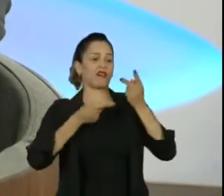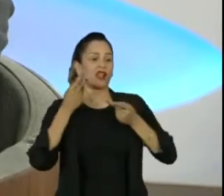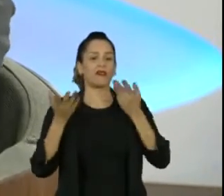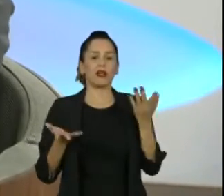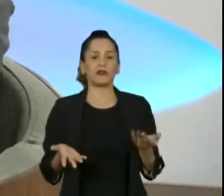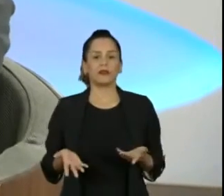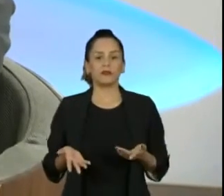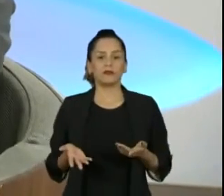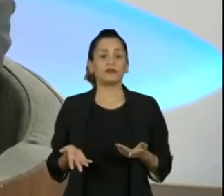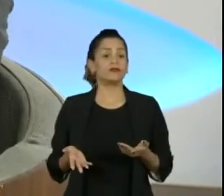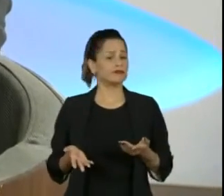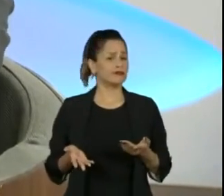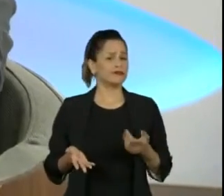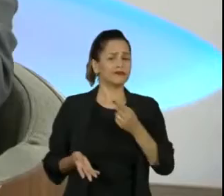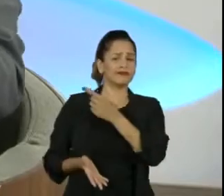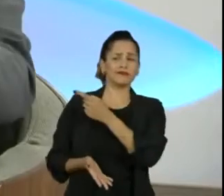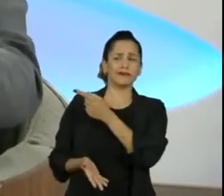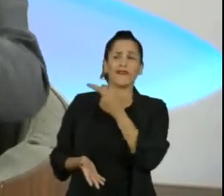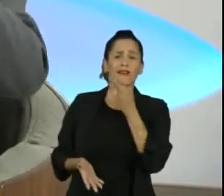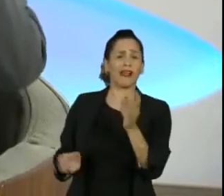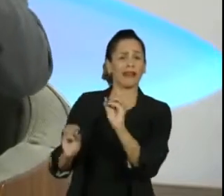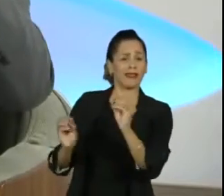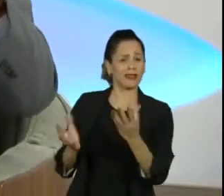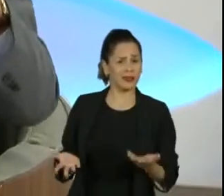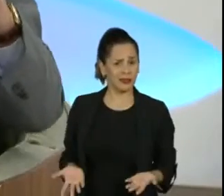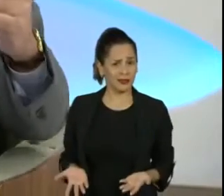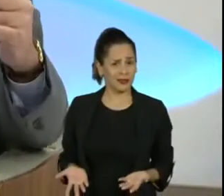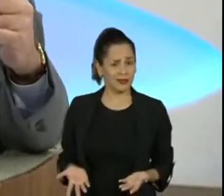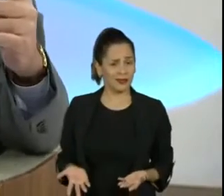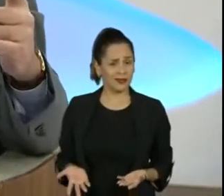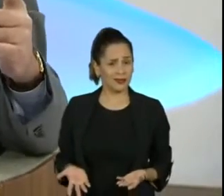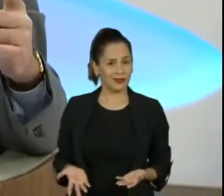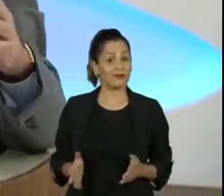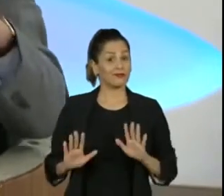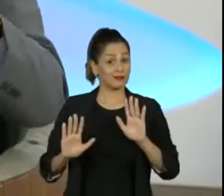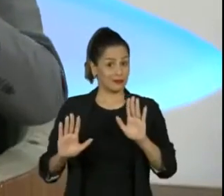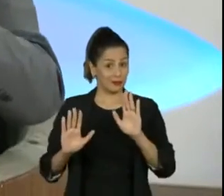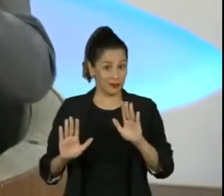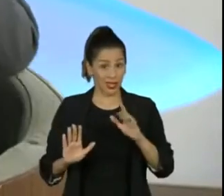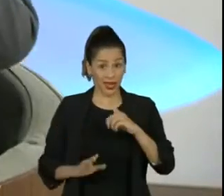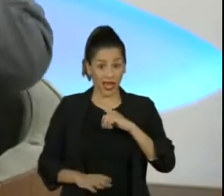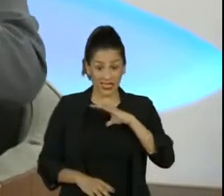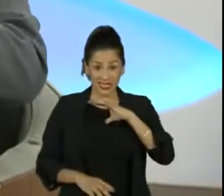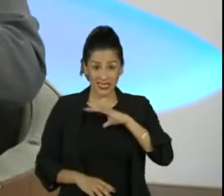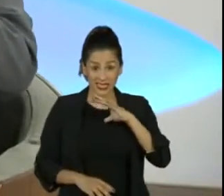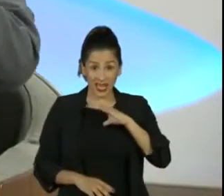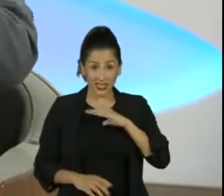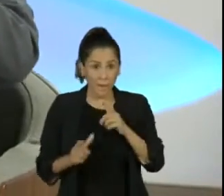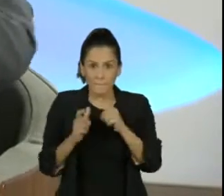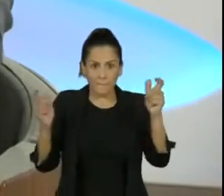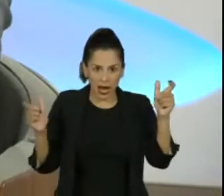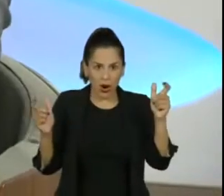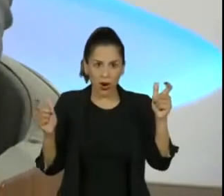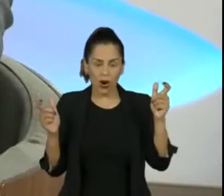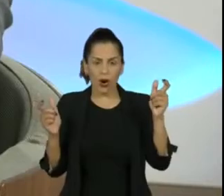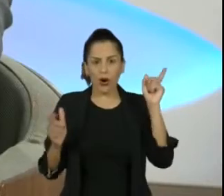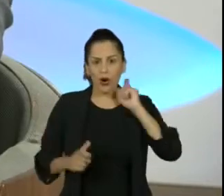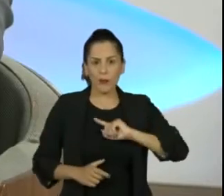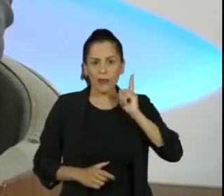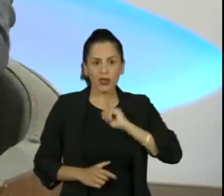do cardápio do governo de Minas Gerais. A maior cidade de Minas Gerais está fora do governo. E mais, agride a quem